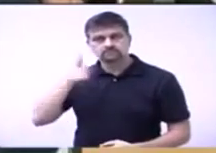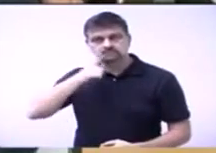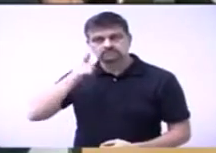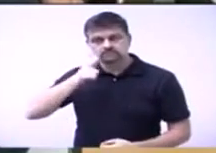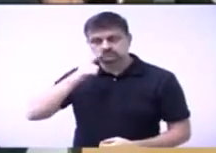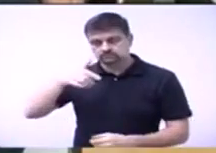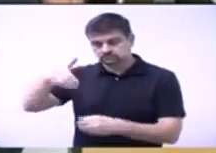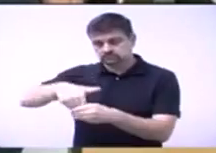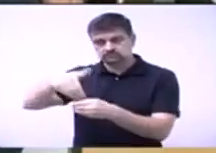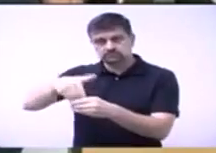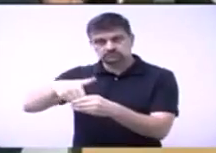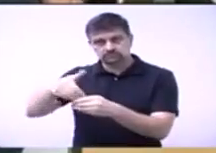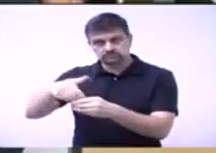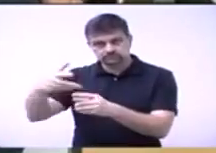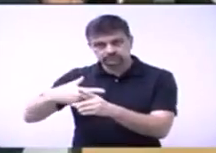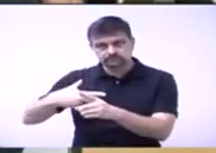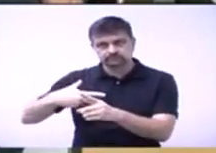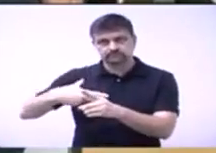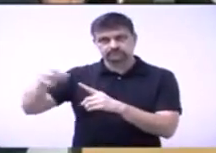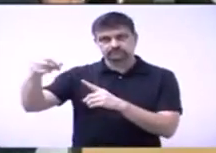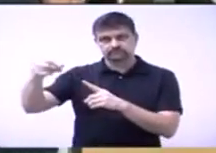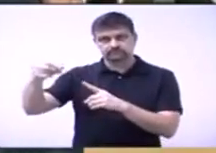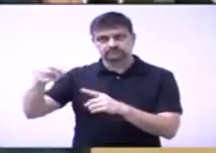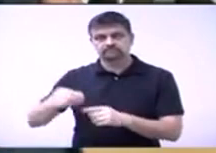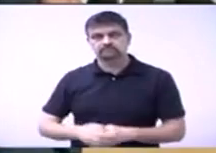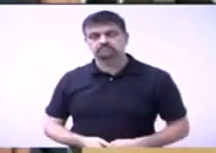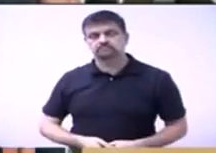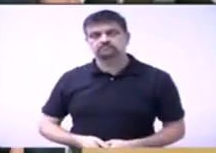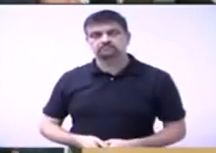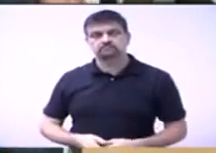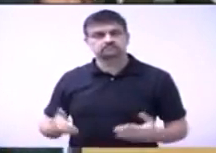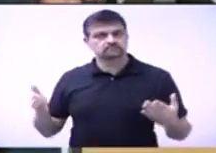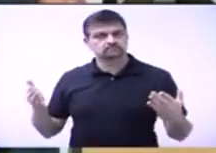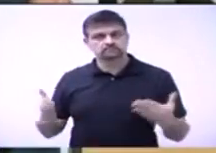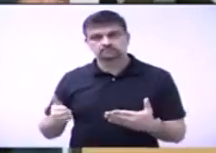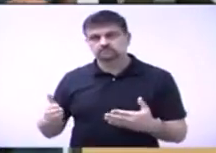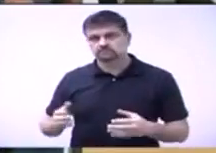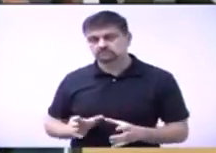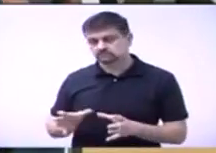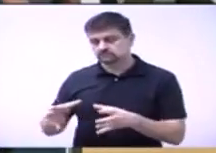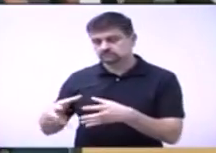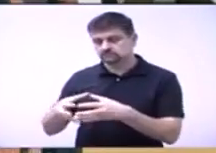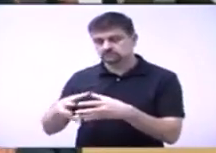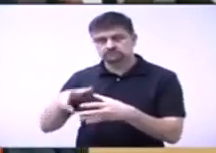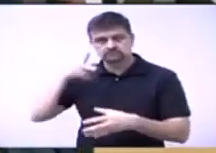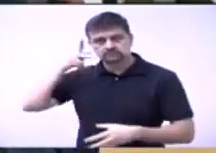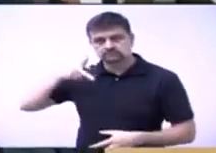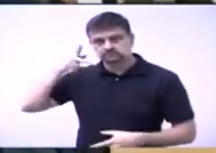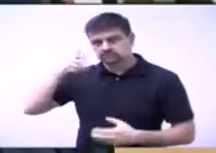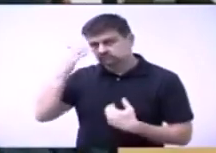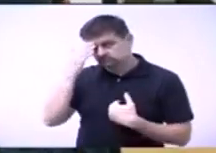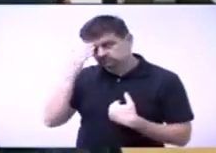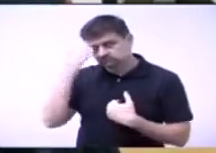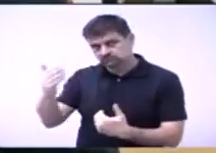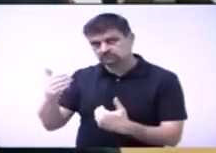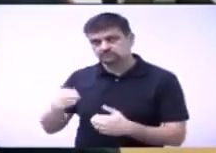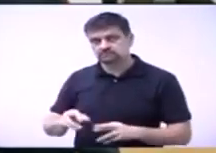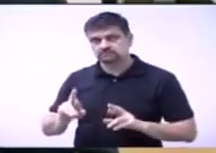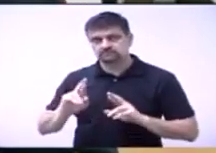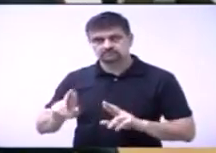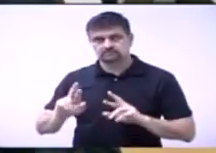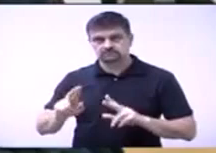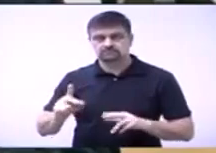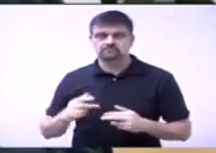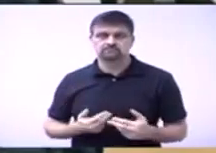reeleição. E agora, hoje, só tenho que agradecer ao PSB. Diferente do que o meu